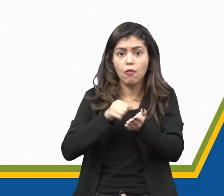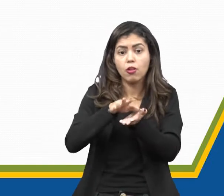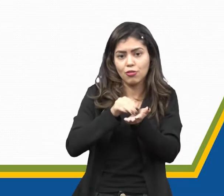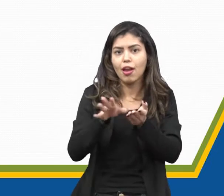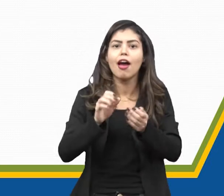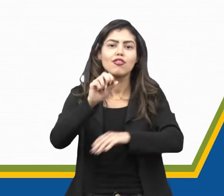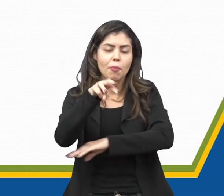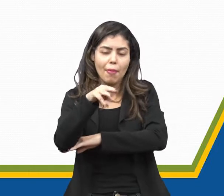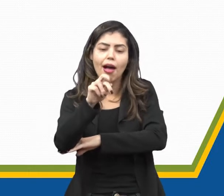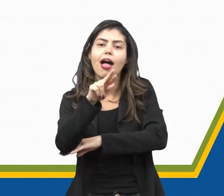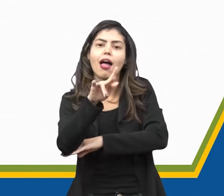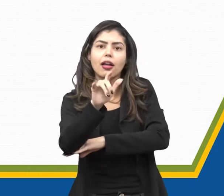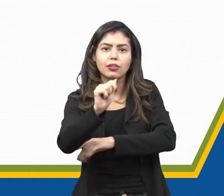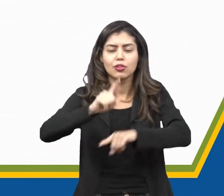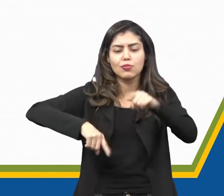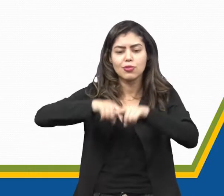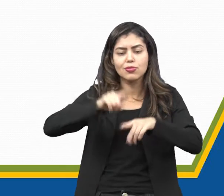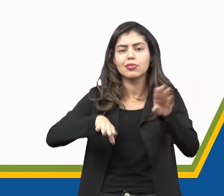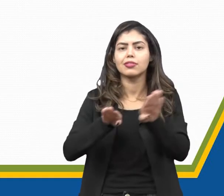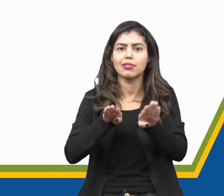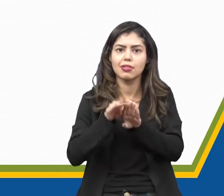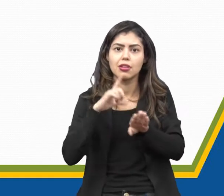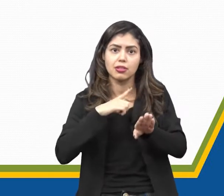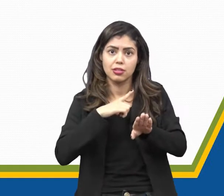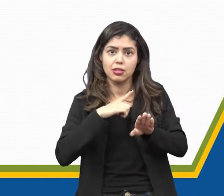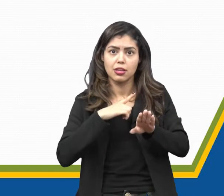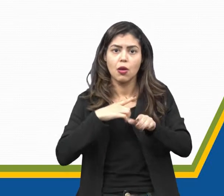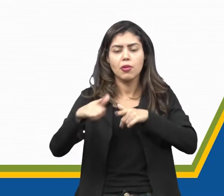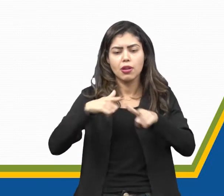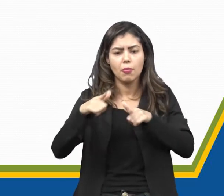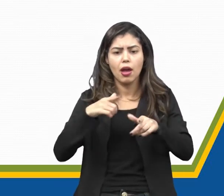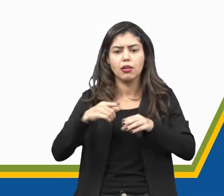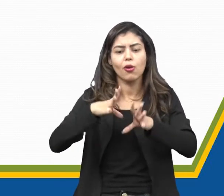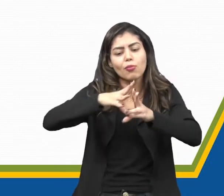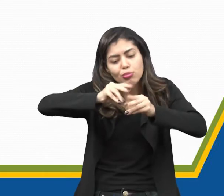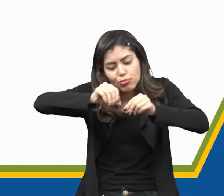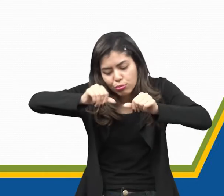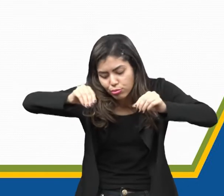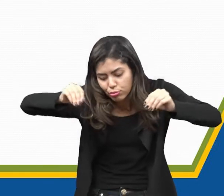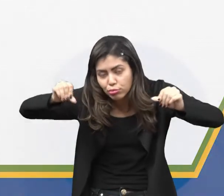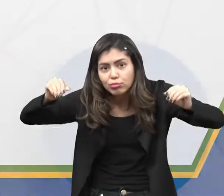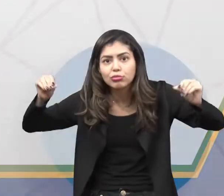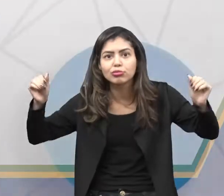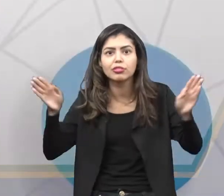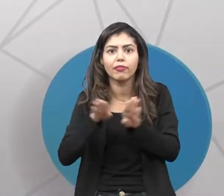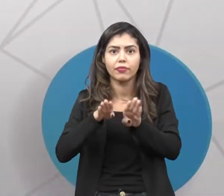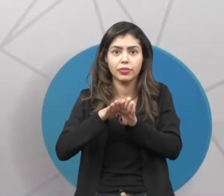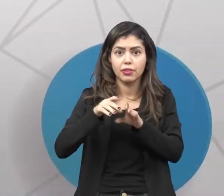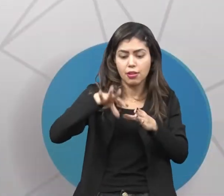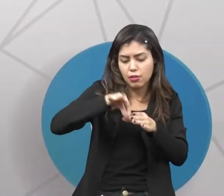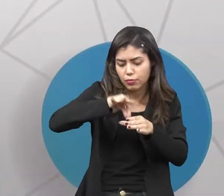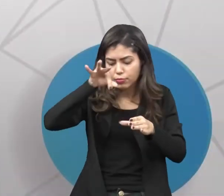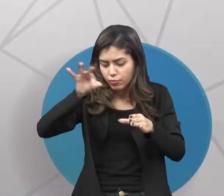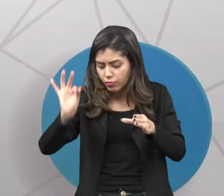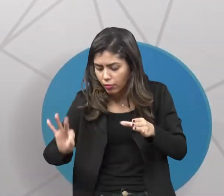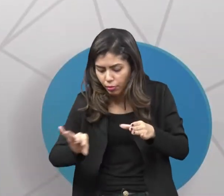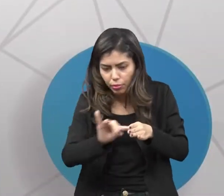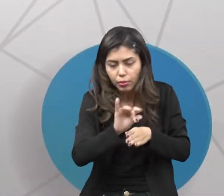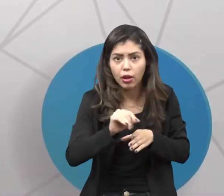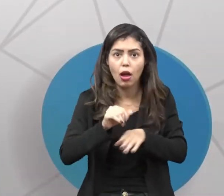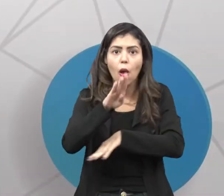máquinas, equipamentos e insumos agrícolas. A ideia de insumo trabalha, por exemplo, com as sementes. Nesse caso aqui, as sementes selecionadas, a